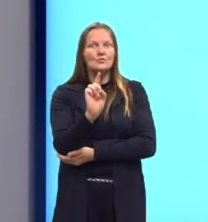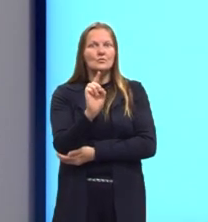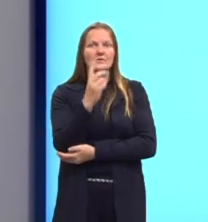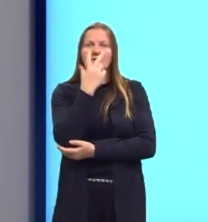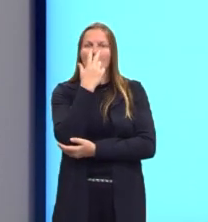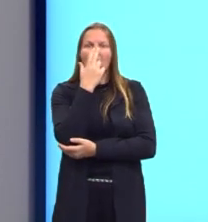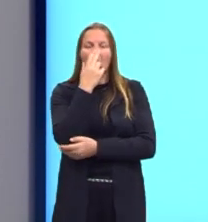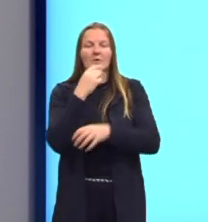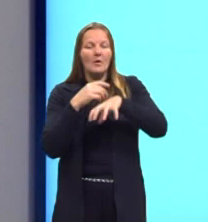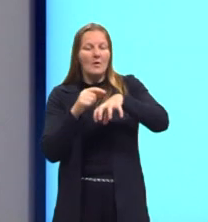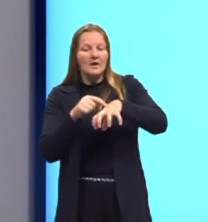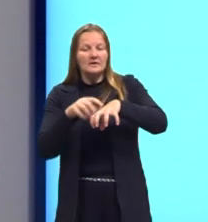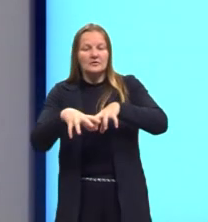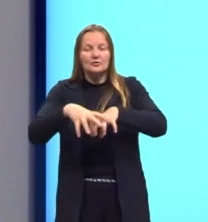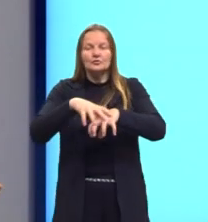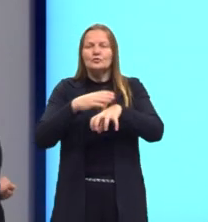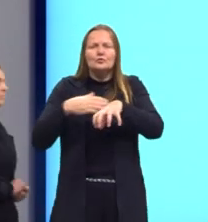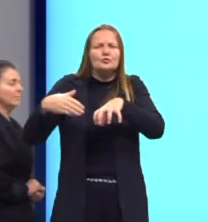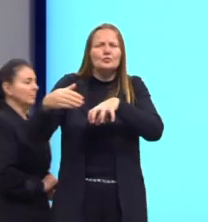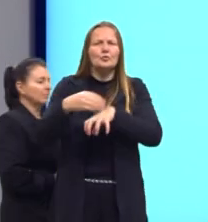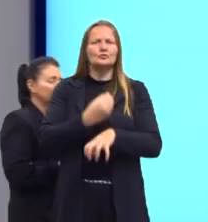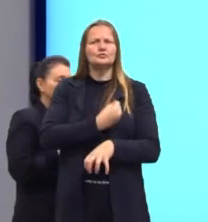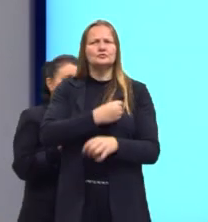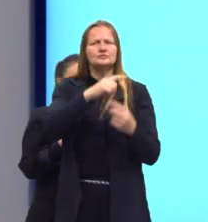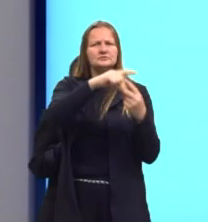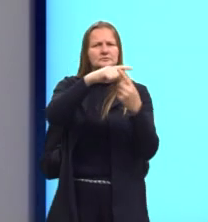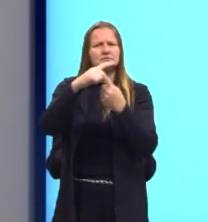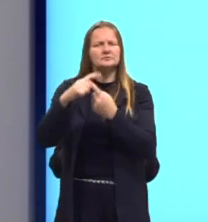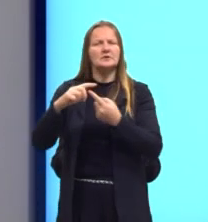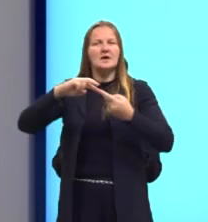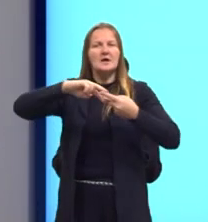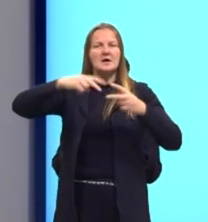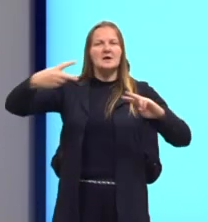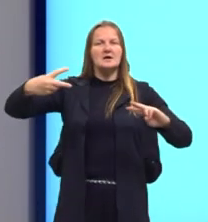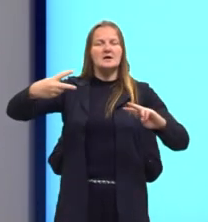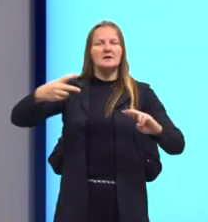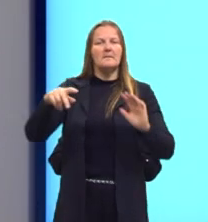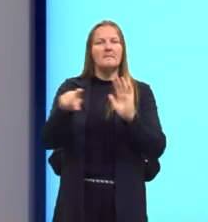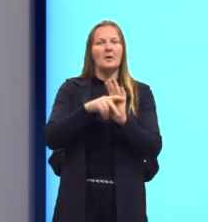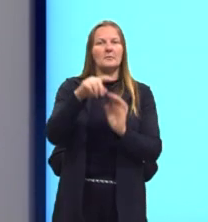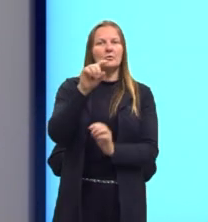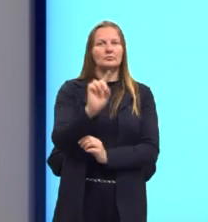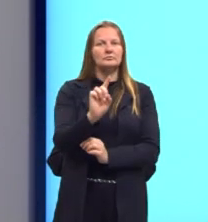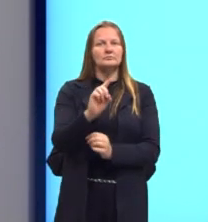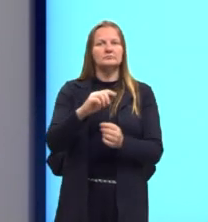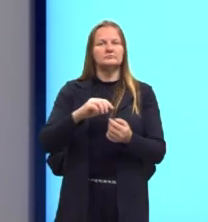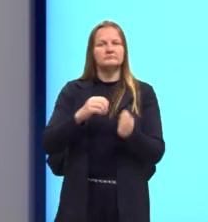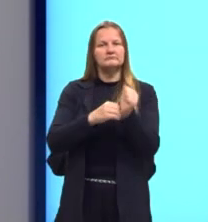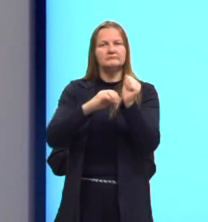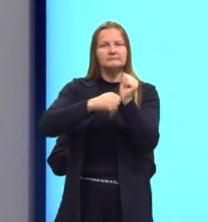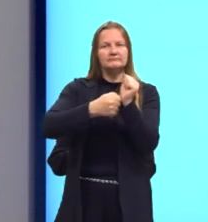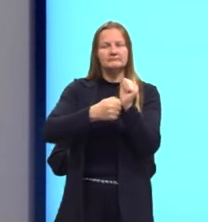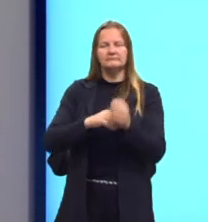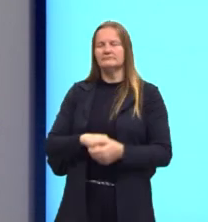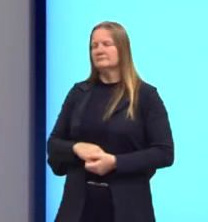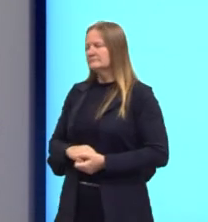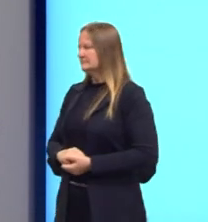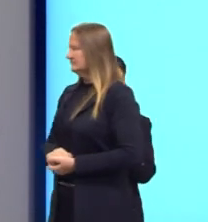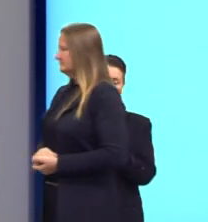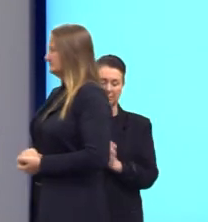então os seres vivos então com ser formados o DNA DNA formados pelo código genético